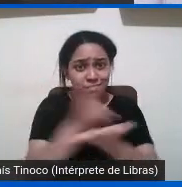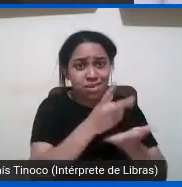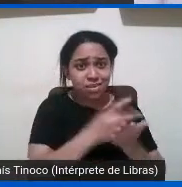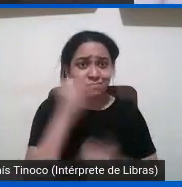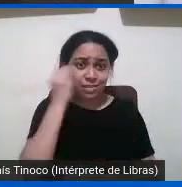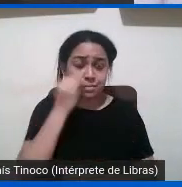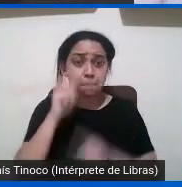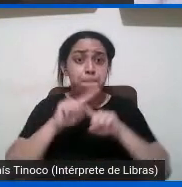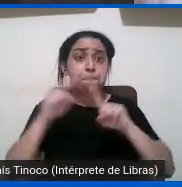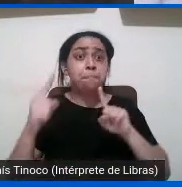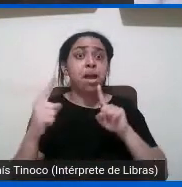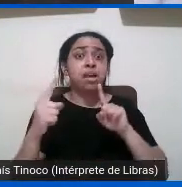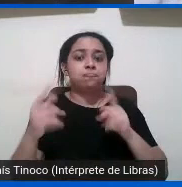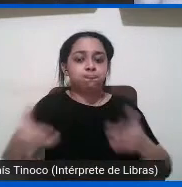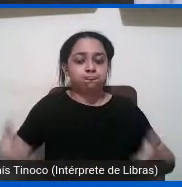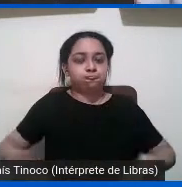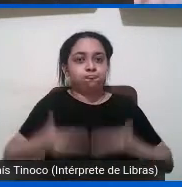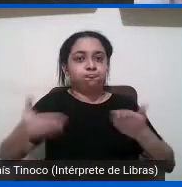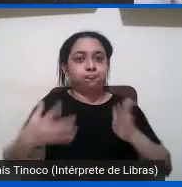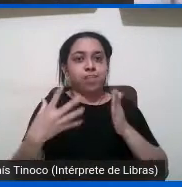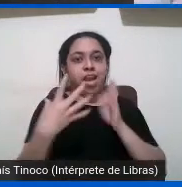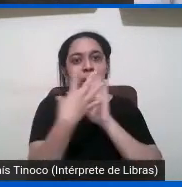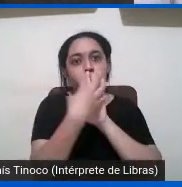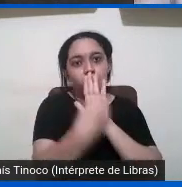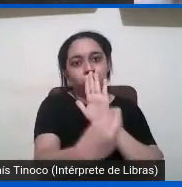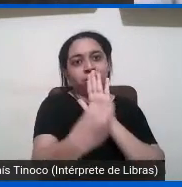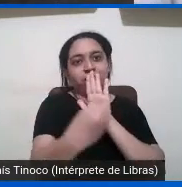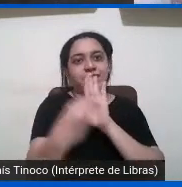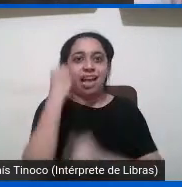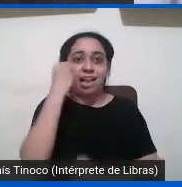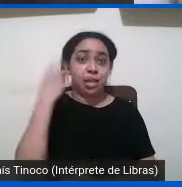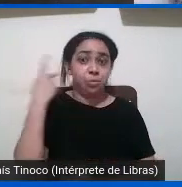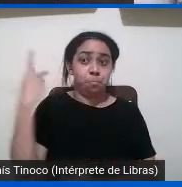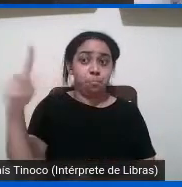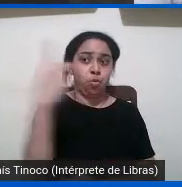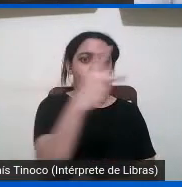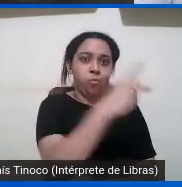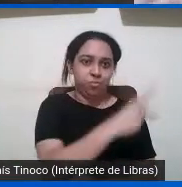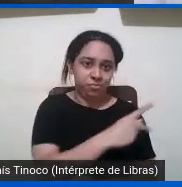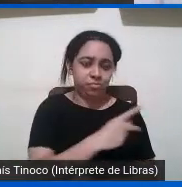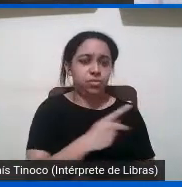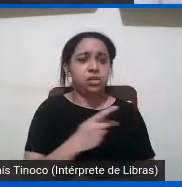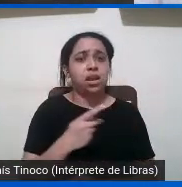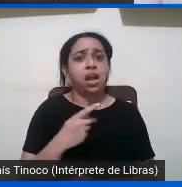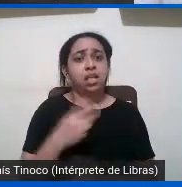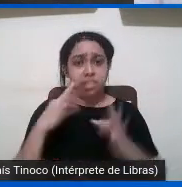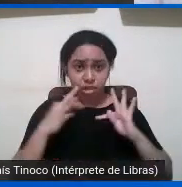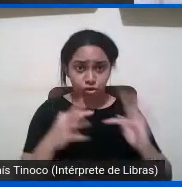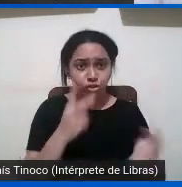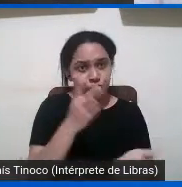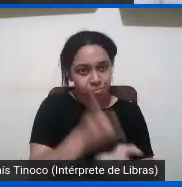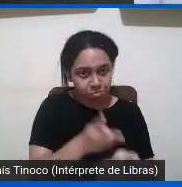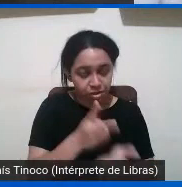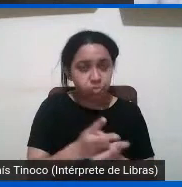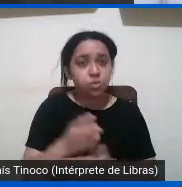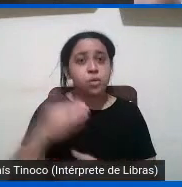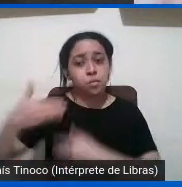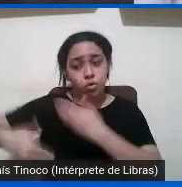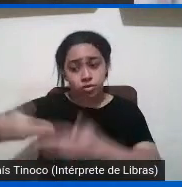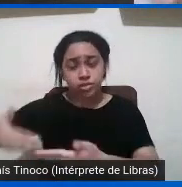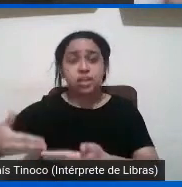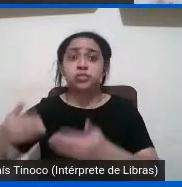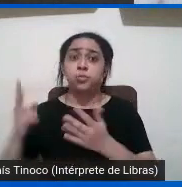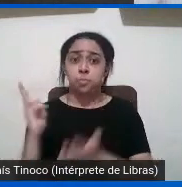na realidade em que ele está inserido né então a tecnologia mesmo o processo é o mesmo o modo onde ele aplica é específico